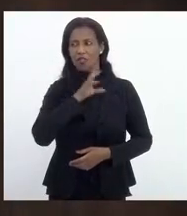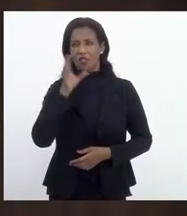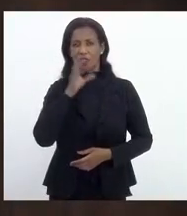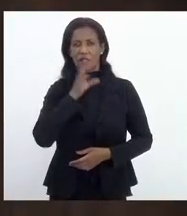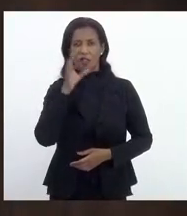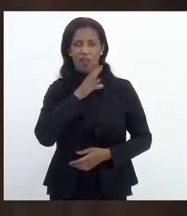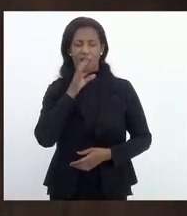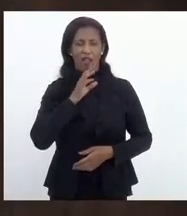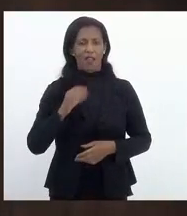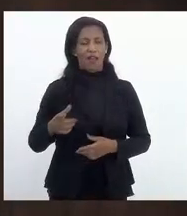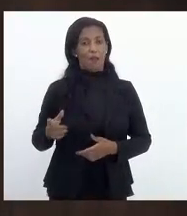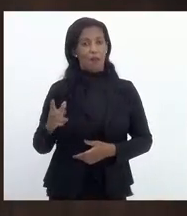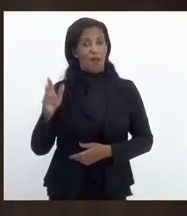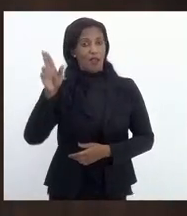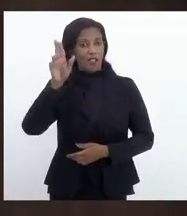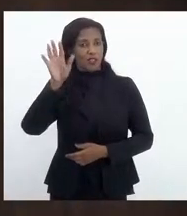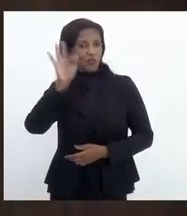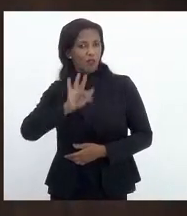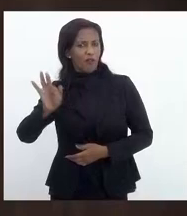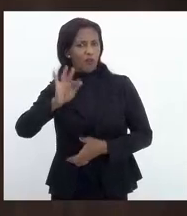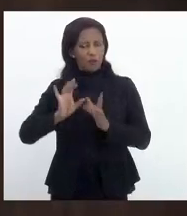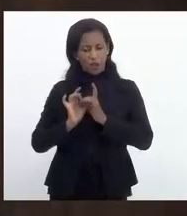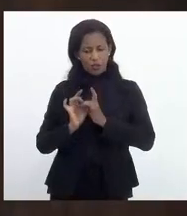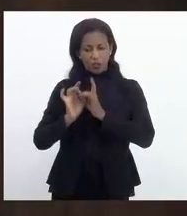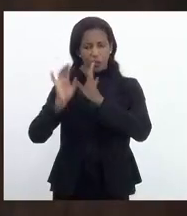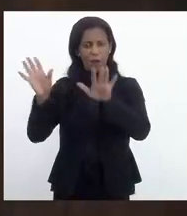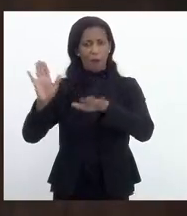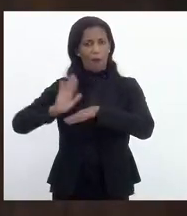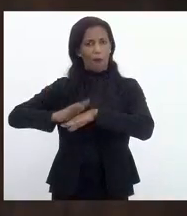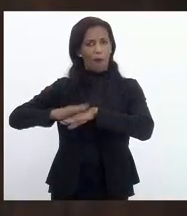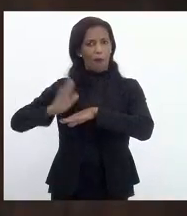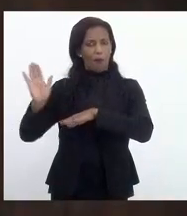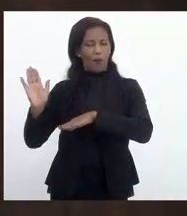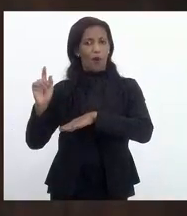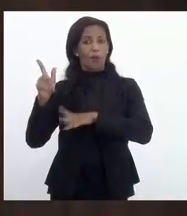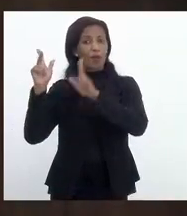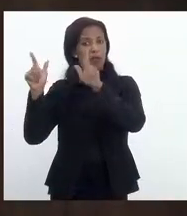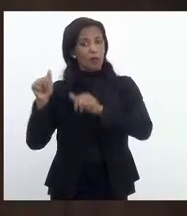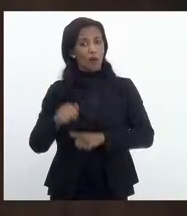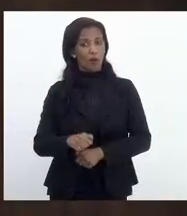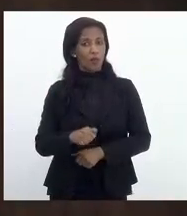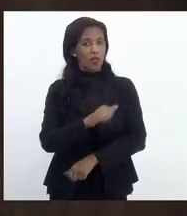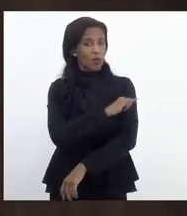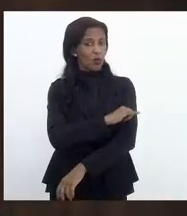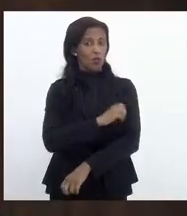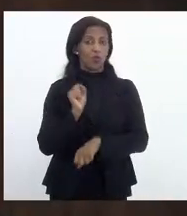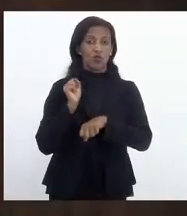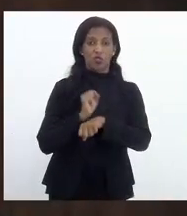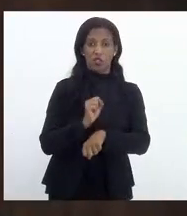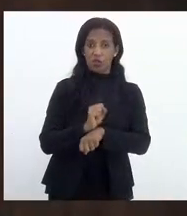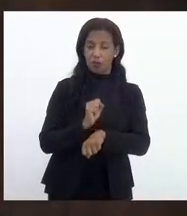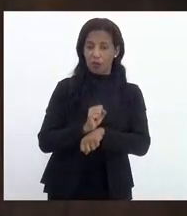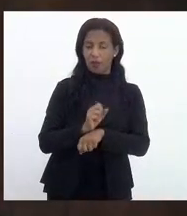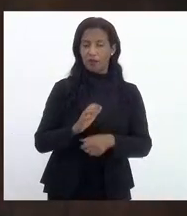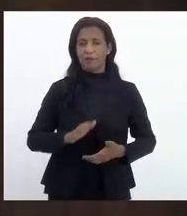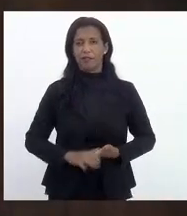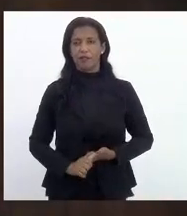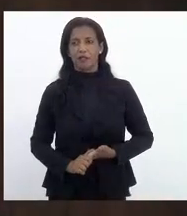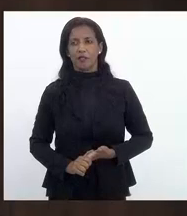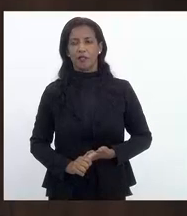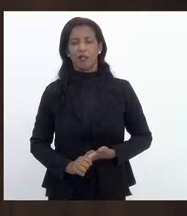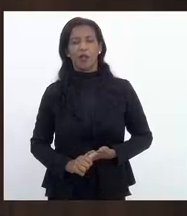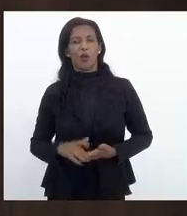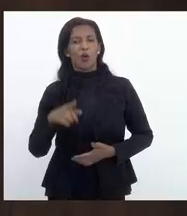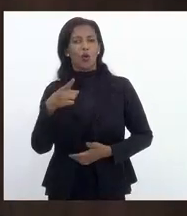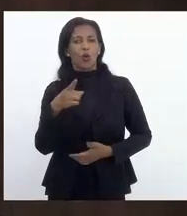Universidades têm autonomia autonomia que nós também conseguimos aqui no Rio de Janeiro nós ainda esperamos Deputado Rodrigo